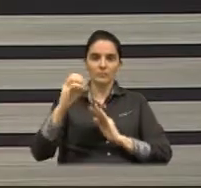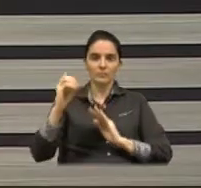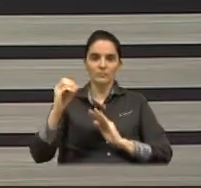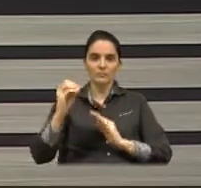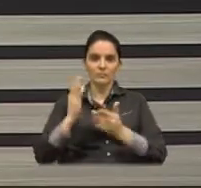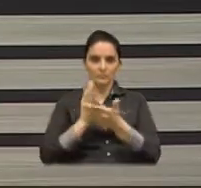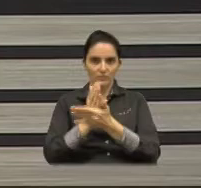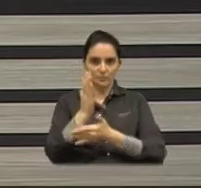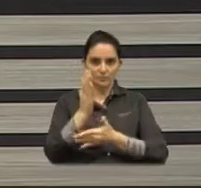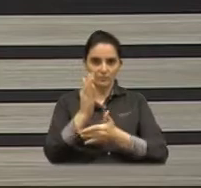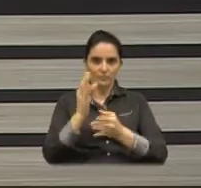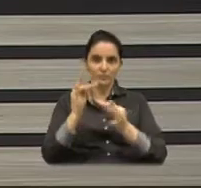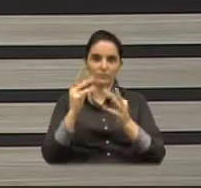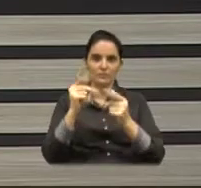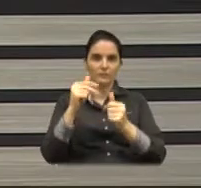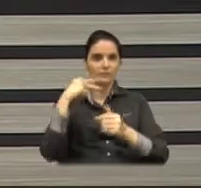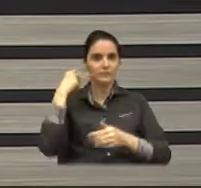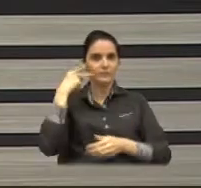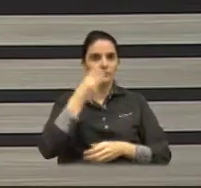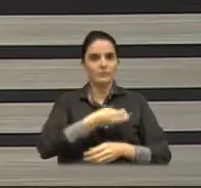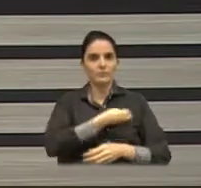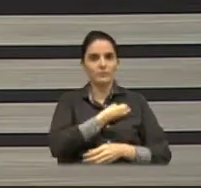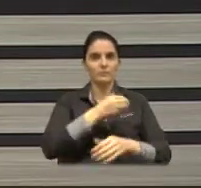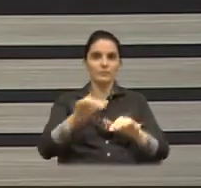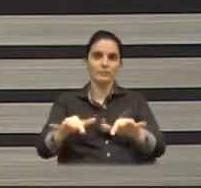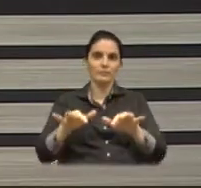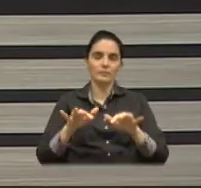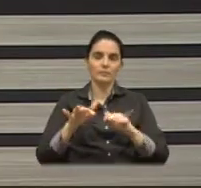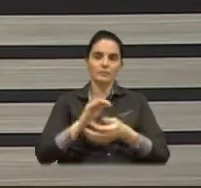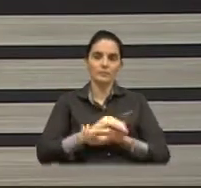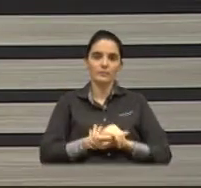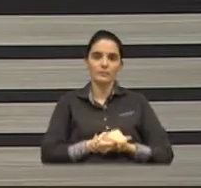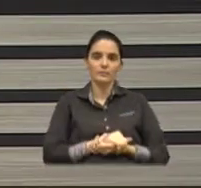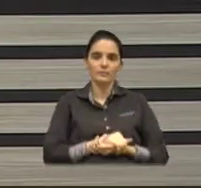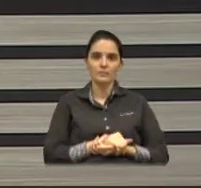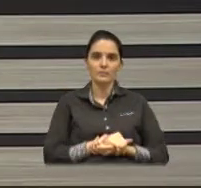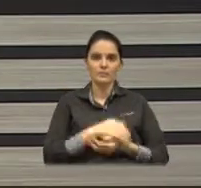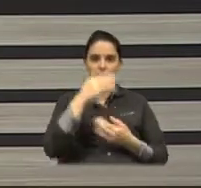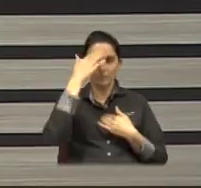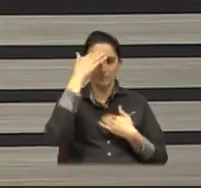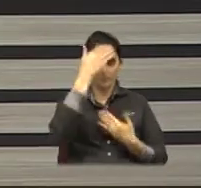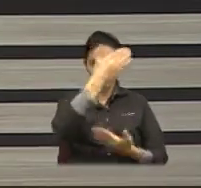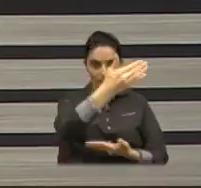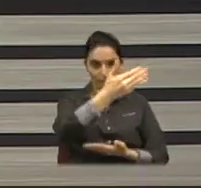100/2017 foi aprovado por todos os vereadores presentes no plenário. Obrigado.